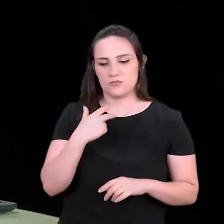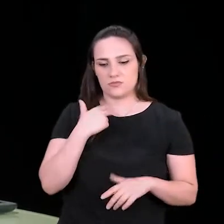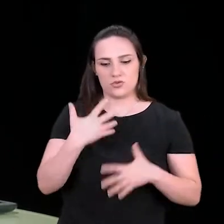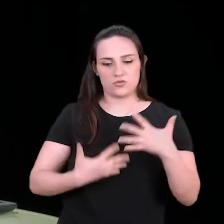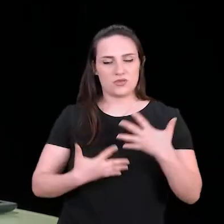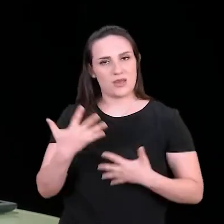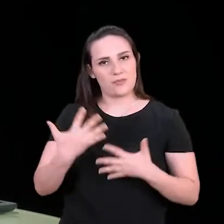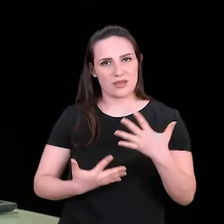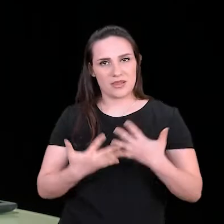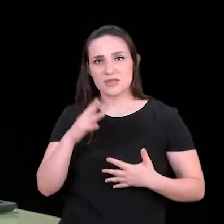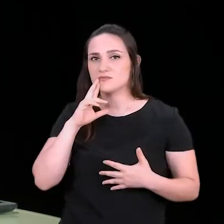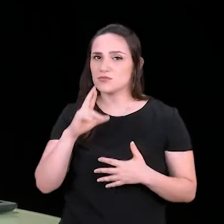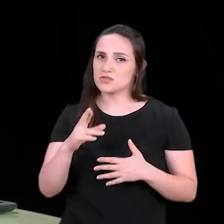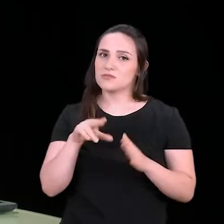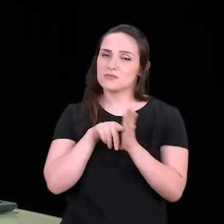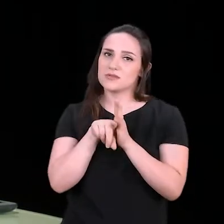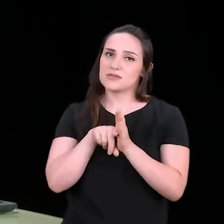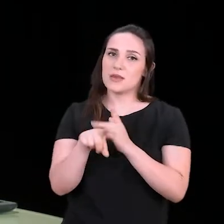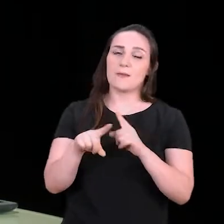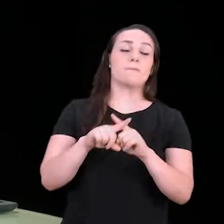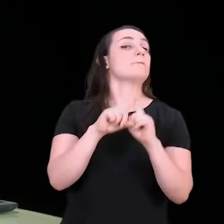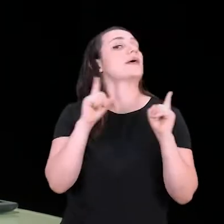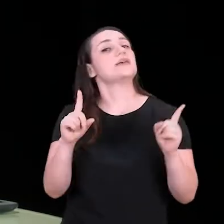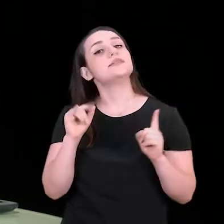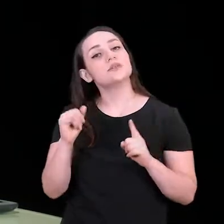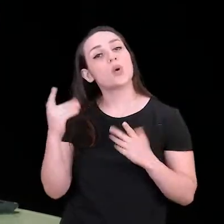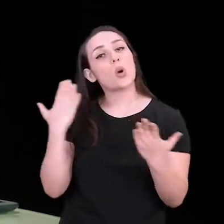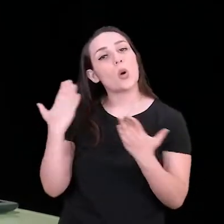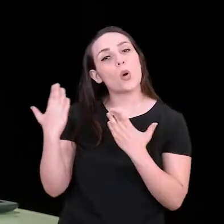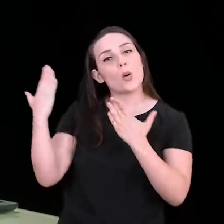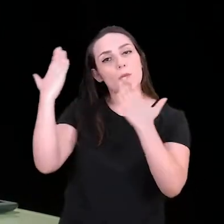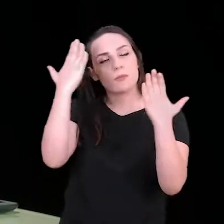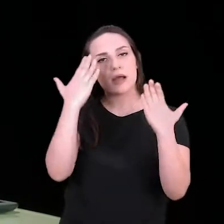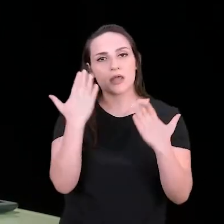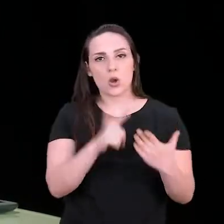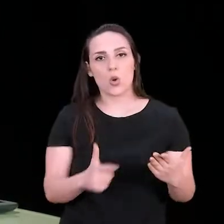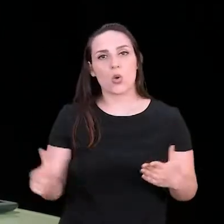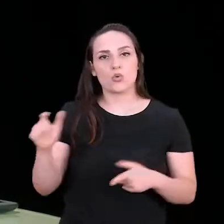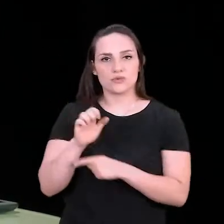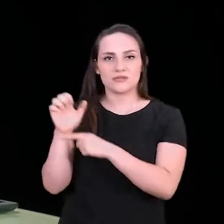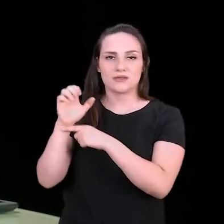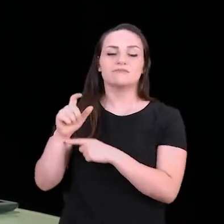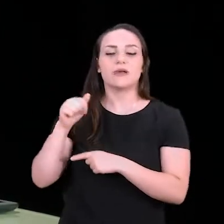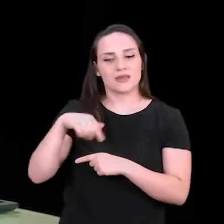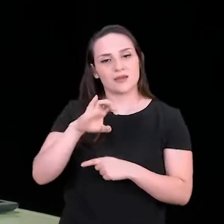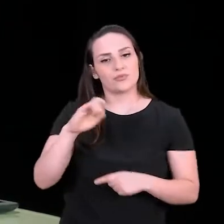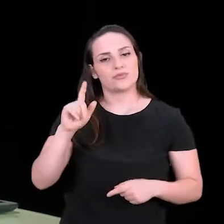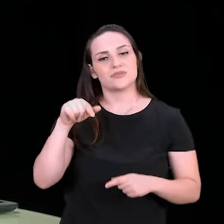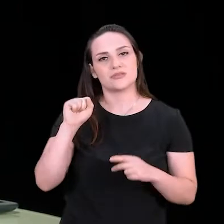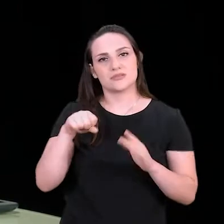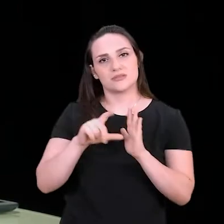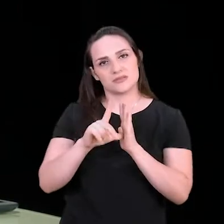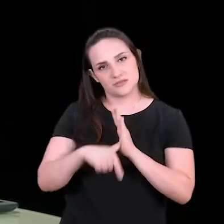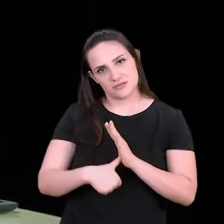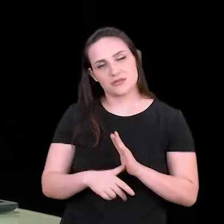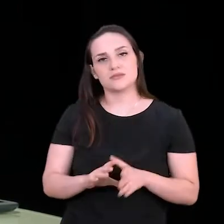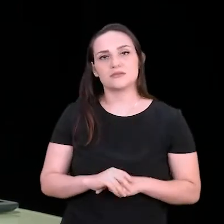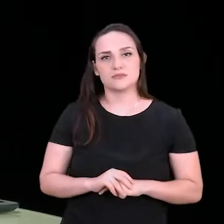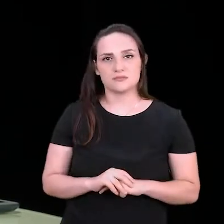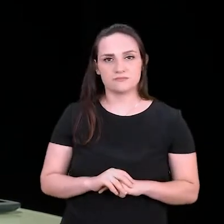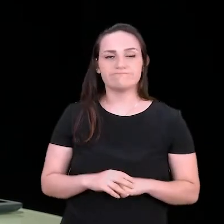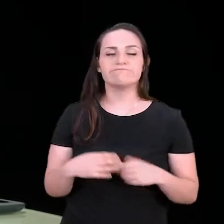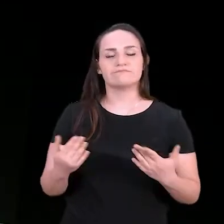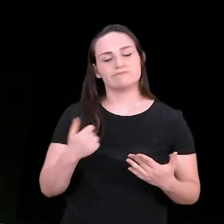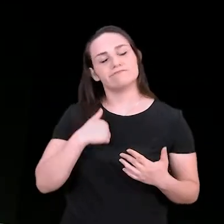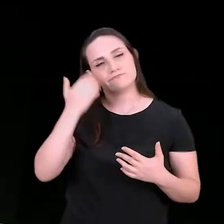atrapalhar o resultado da pesquisa, acredito que não, né? Mas relacionando com outros lugares, a gente tem um pequeno atraso, vamos chamar de